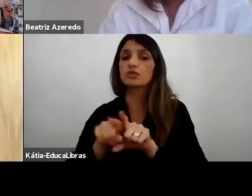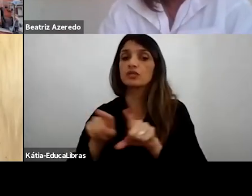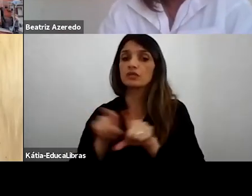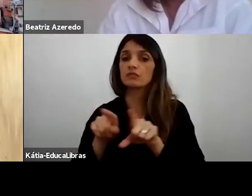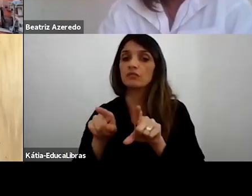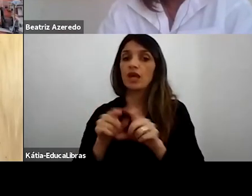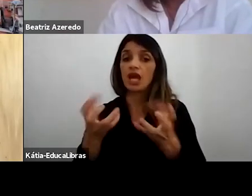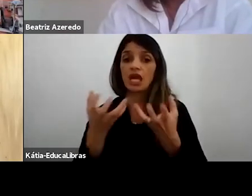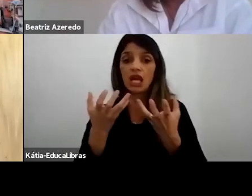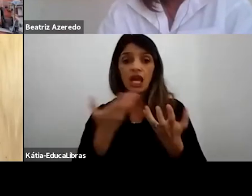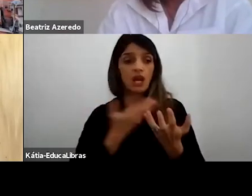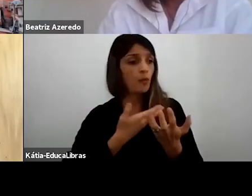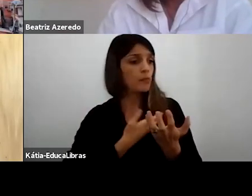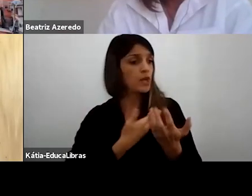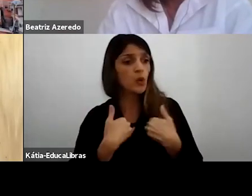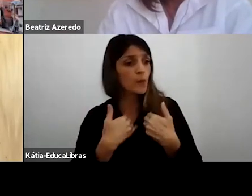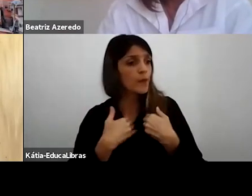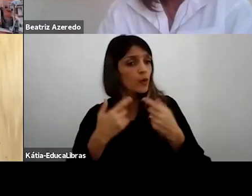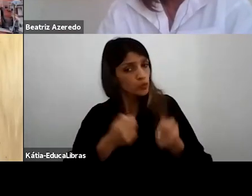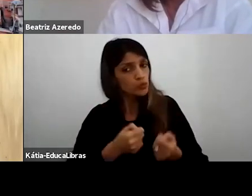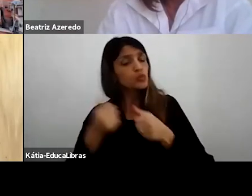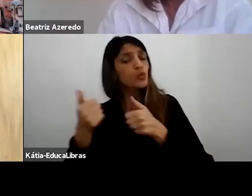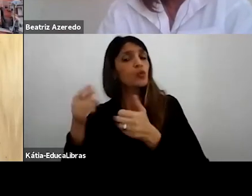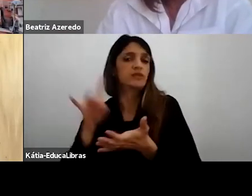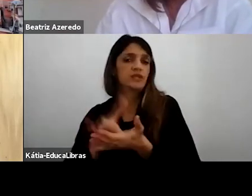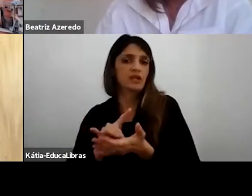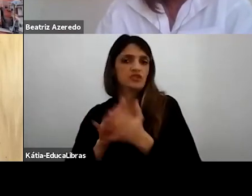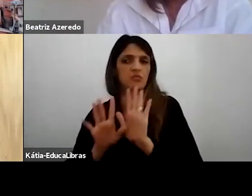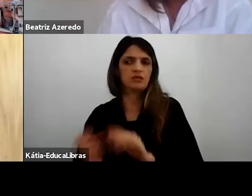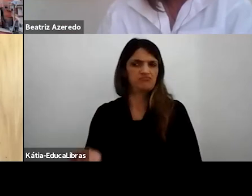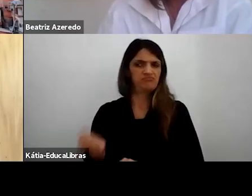amigos doando, tem uma desconfiança muito grande